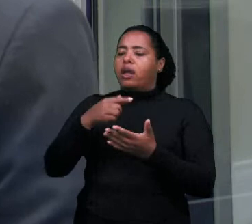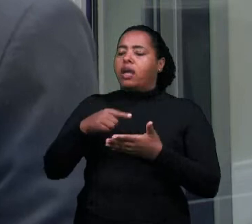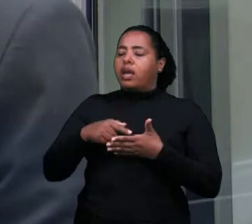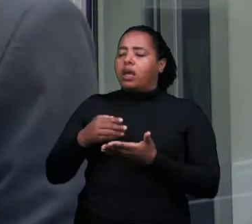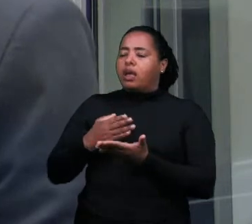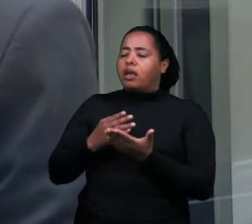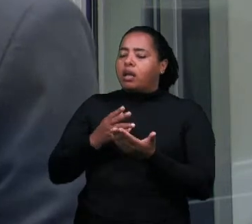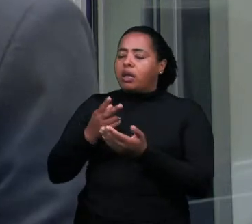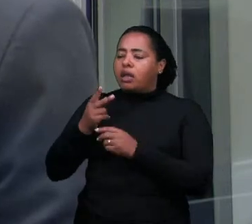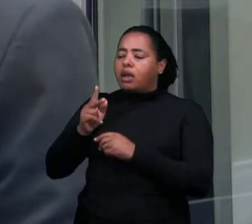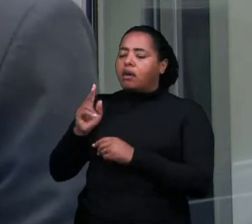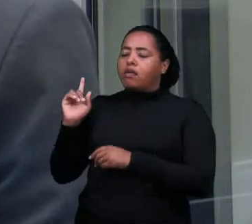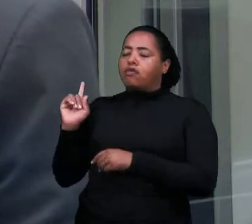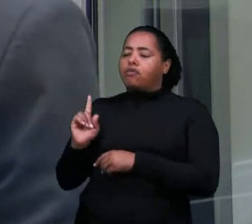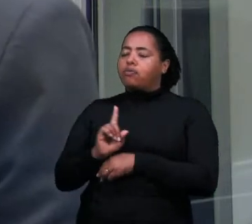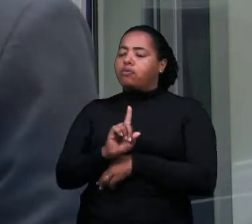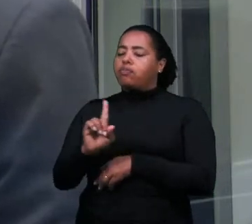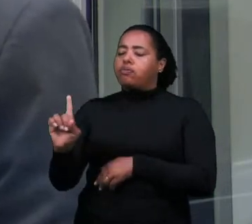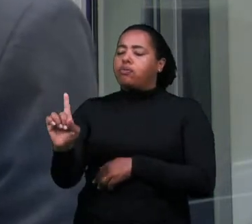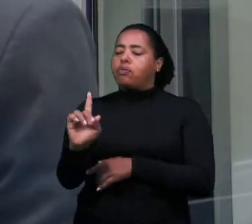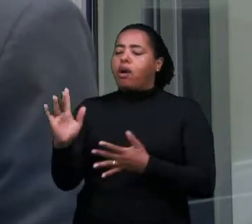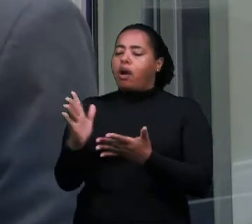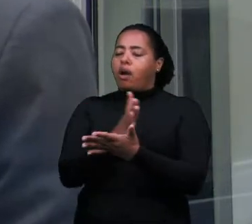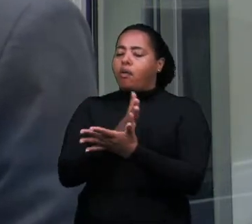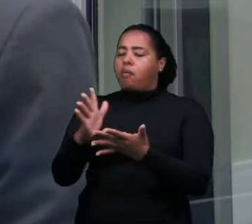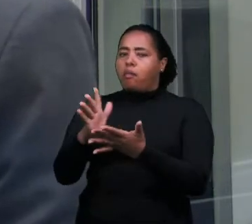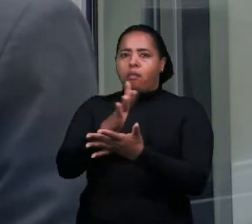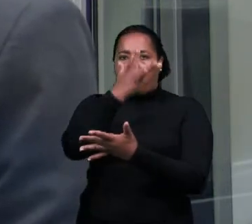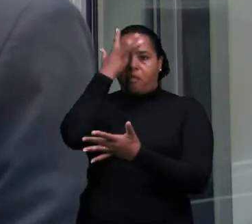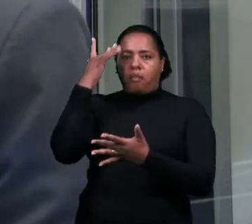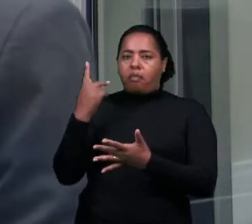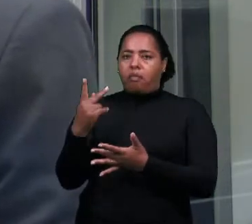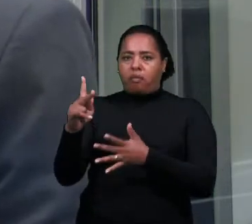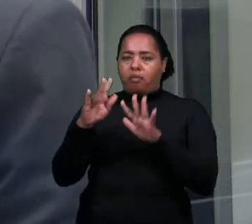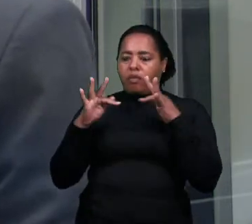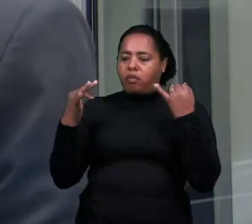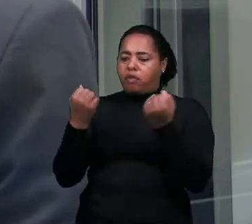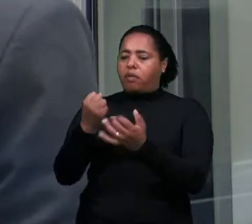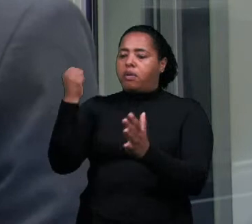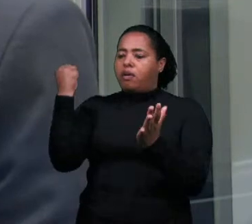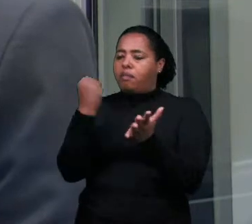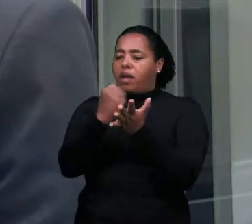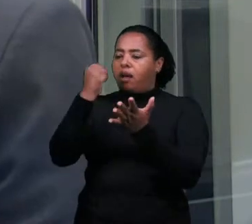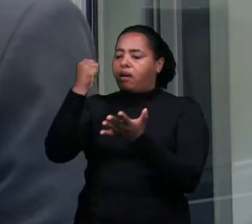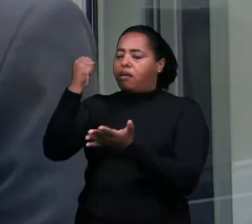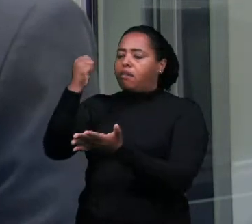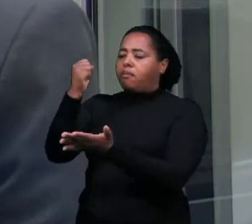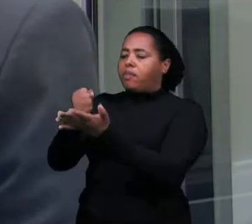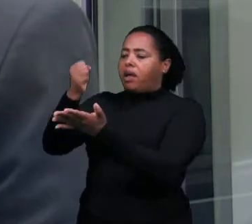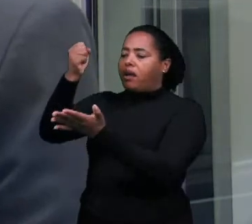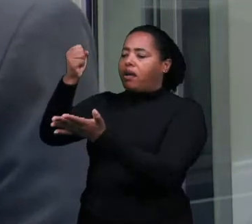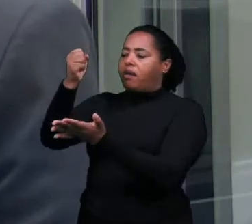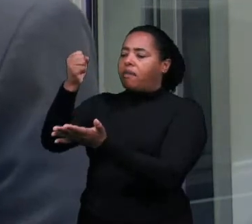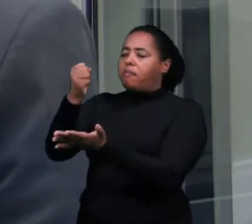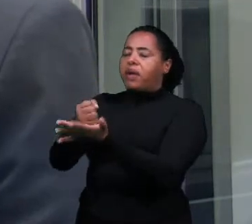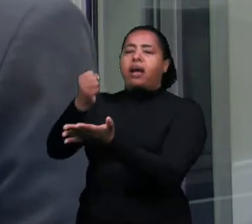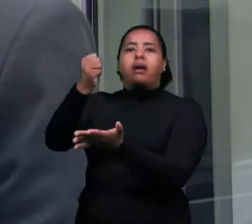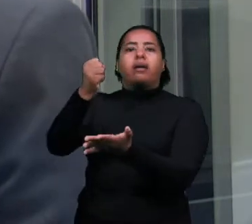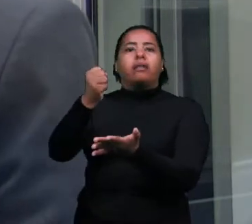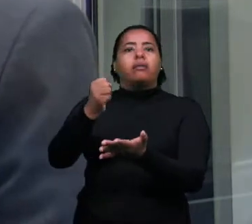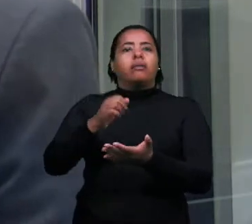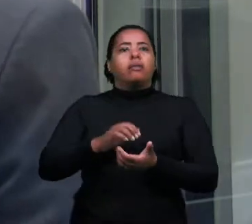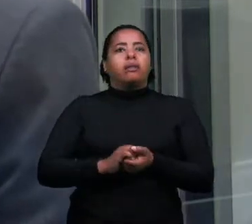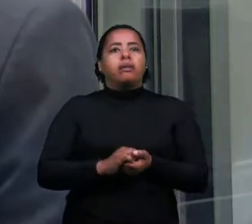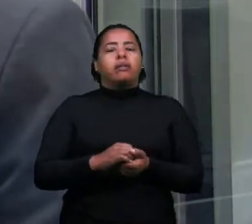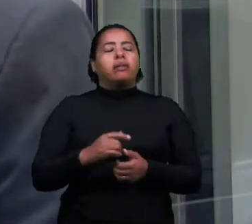da sua família e carimbava algumas pessoas. E dali veio